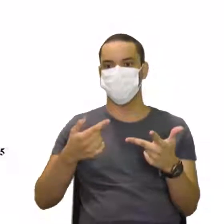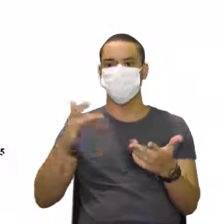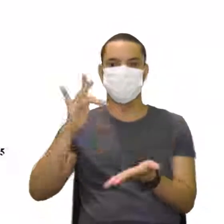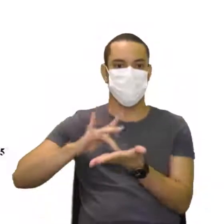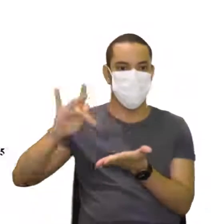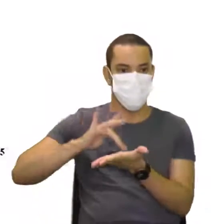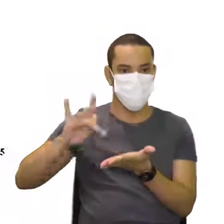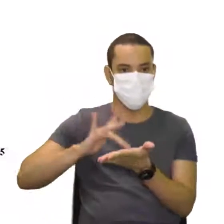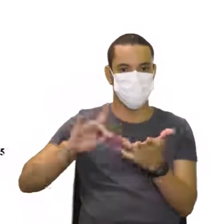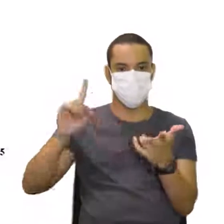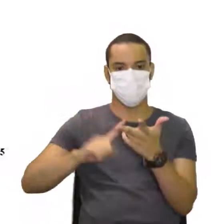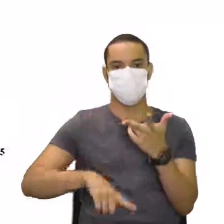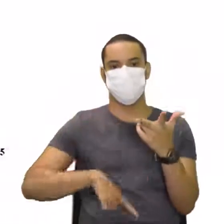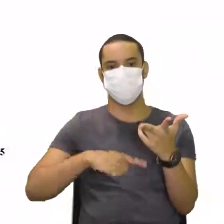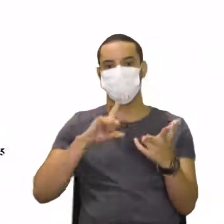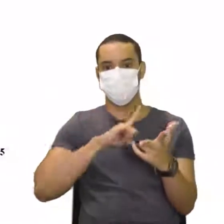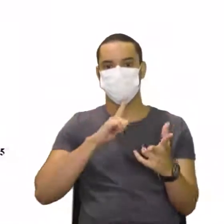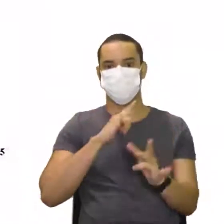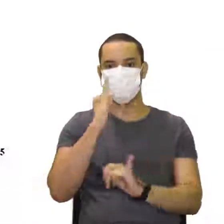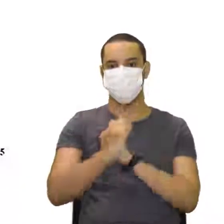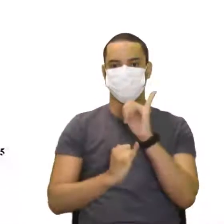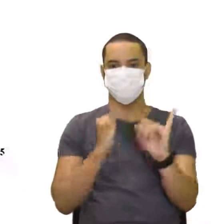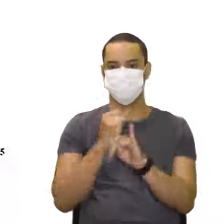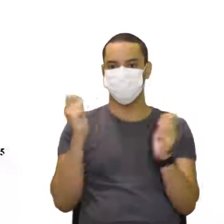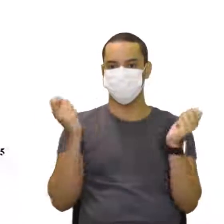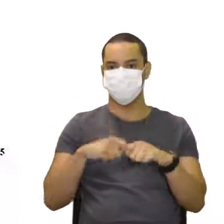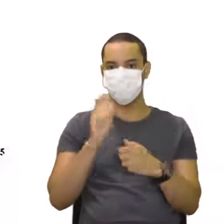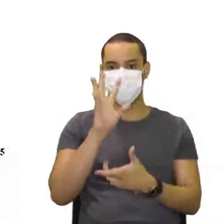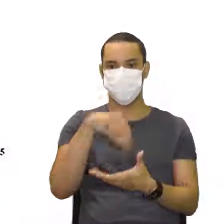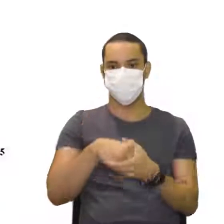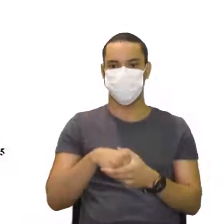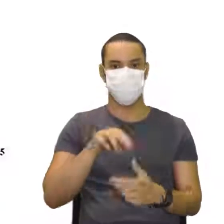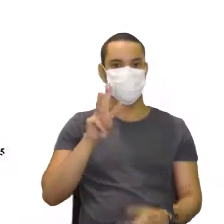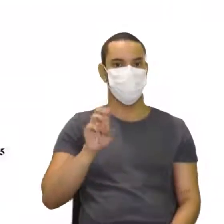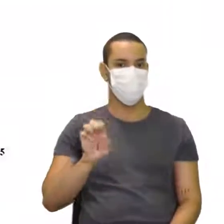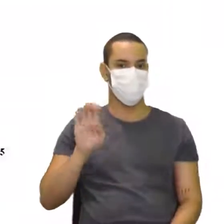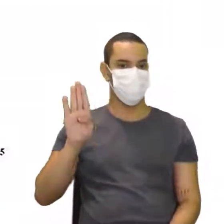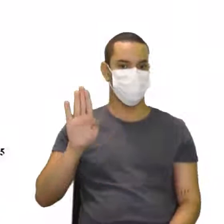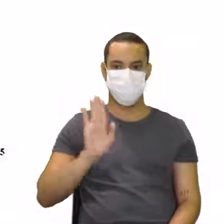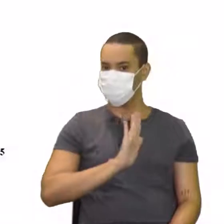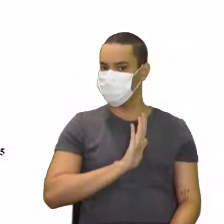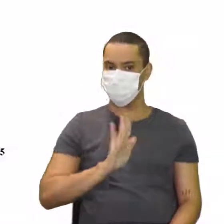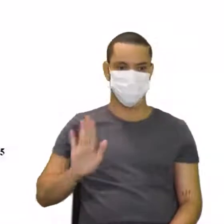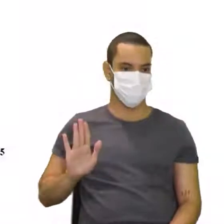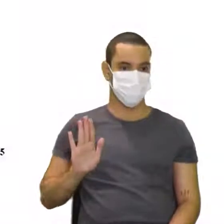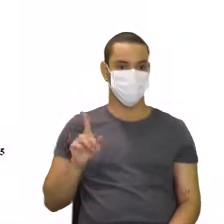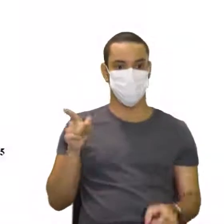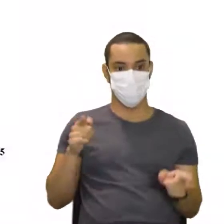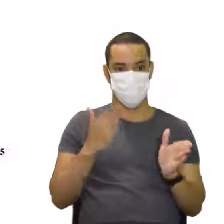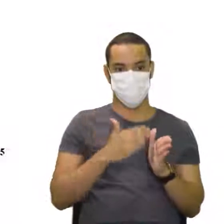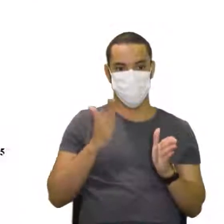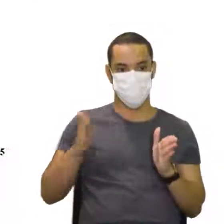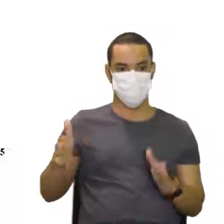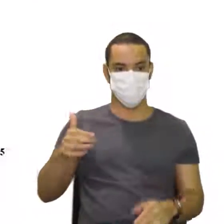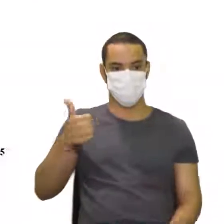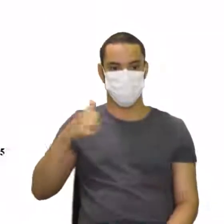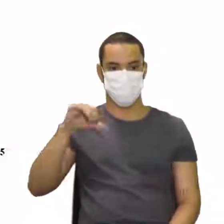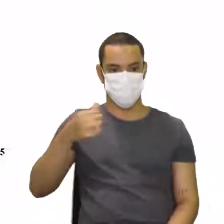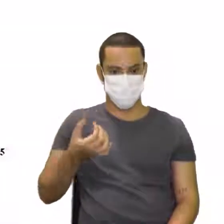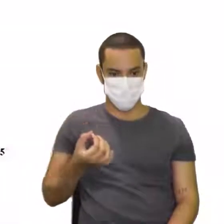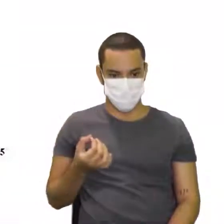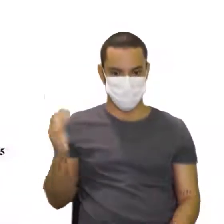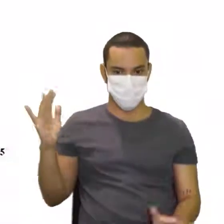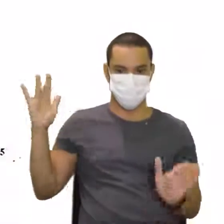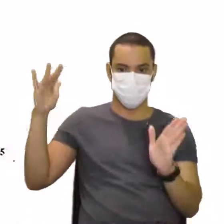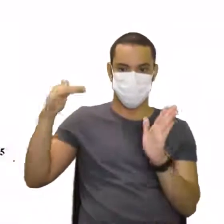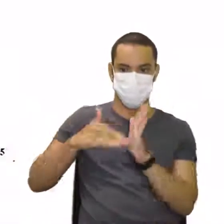tablets, que inclui conexão móvel com navegação na web. Então tá aqui, olha só, a evolução do computador desde 1960